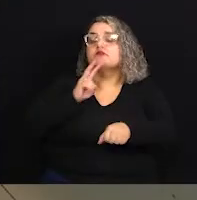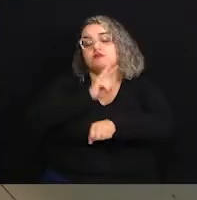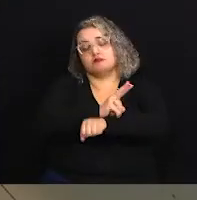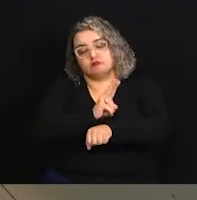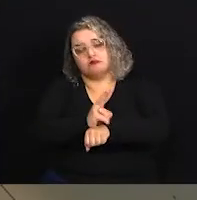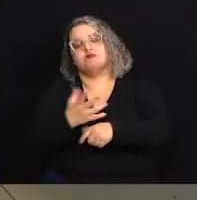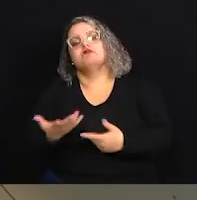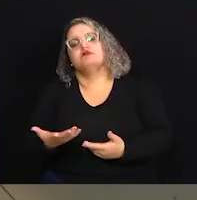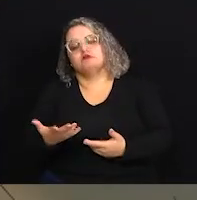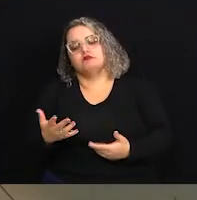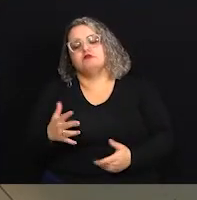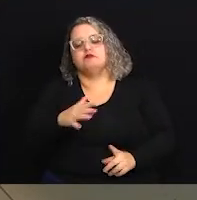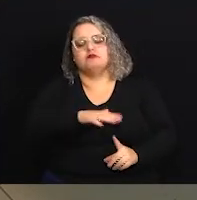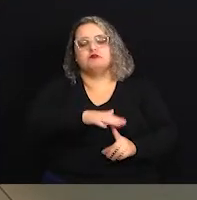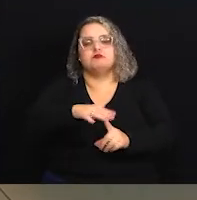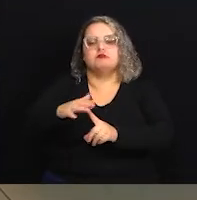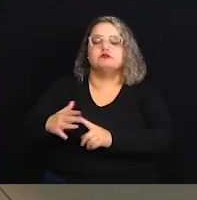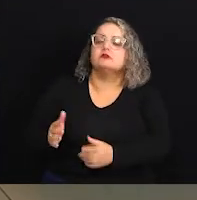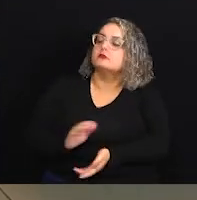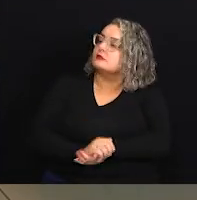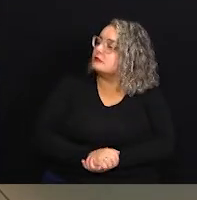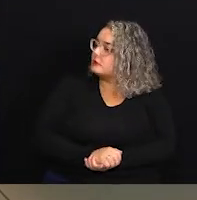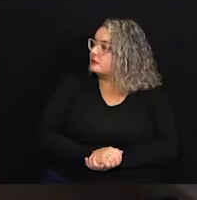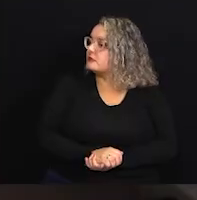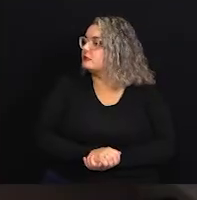a preservação do meio ambiente.